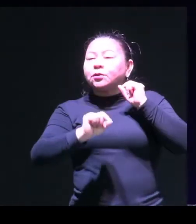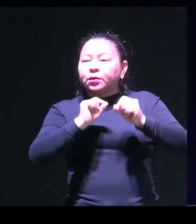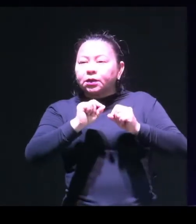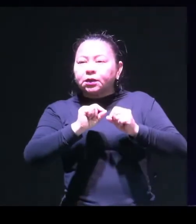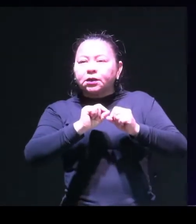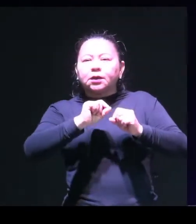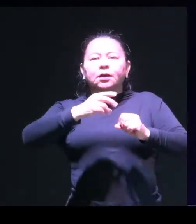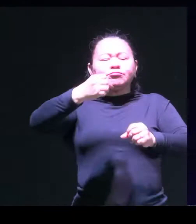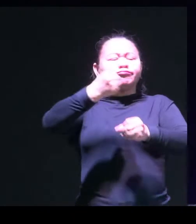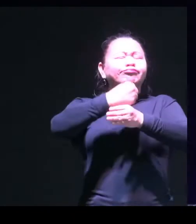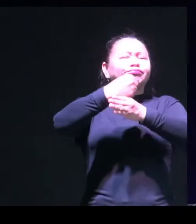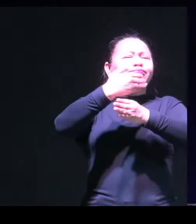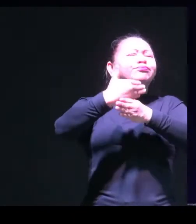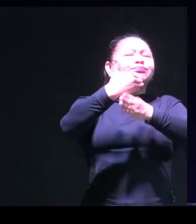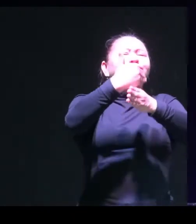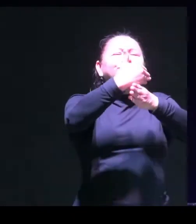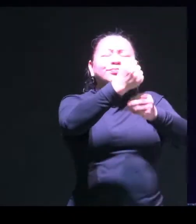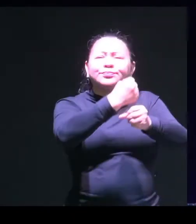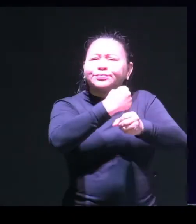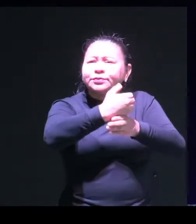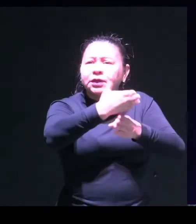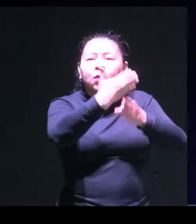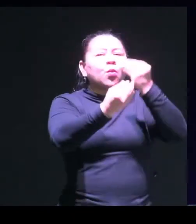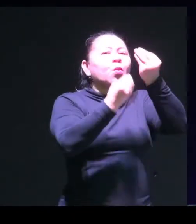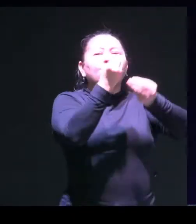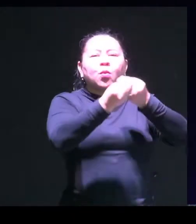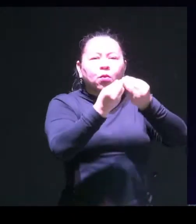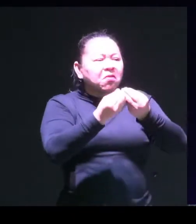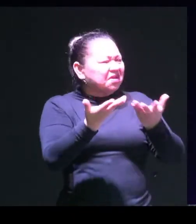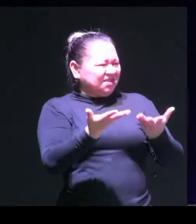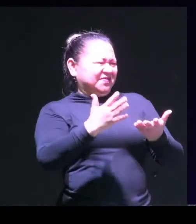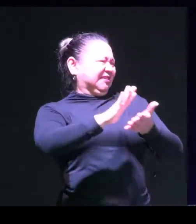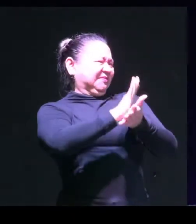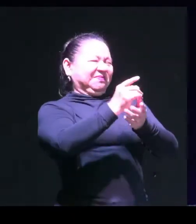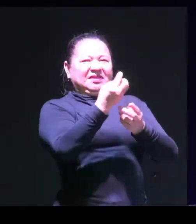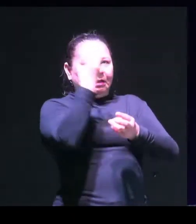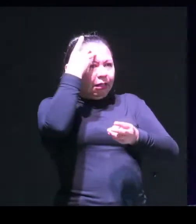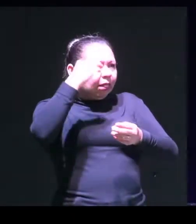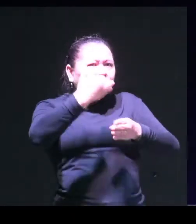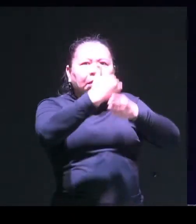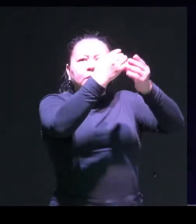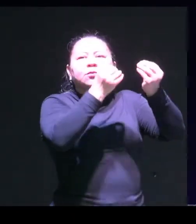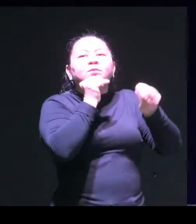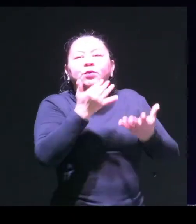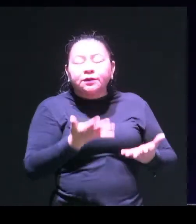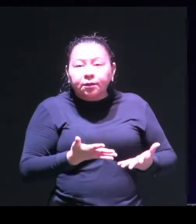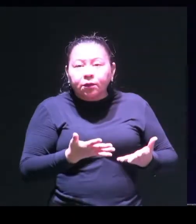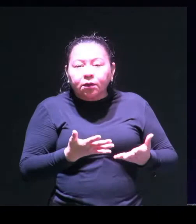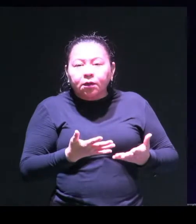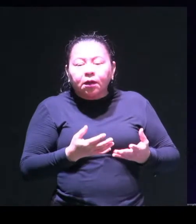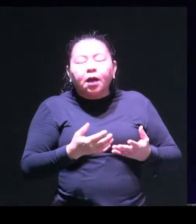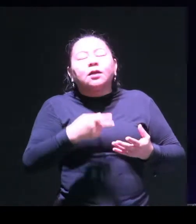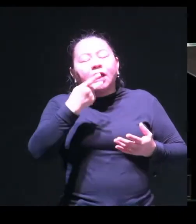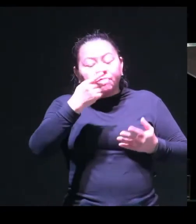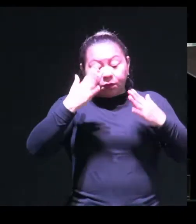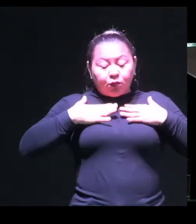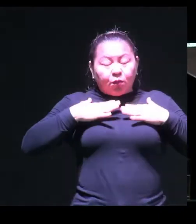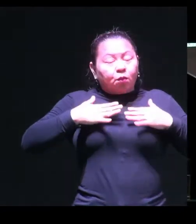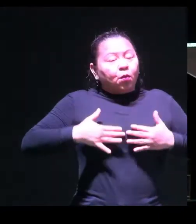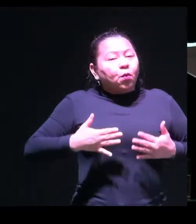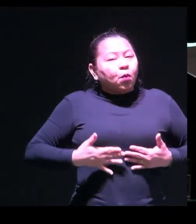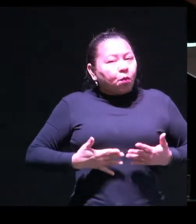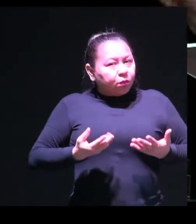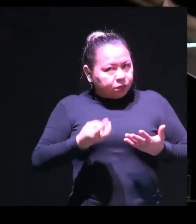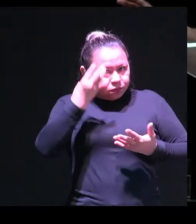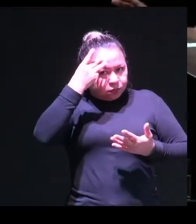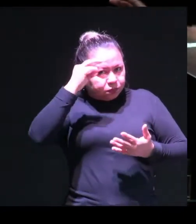levou anos, centenas de anos para construir, como que ele vai reedificar em 3 dias? Ele estava falando do seu corpo, mas